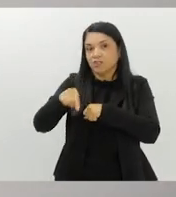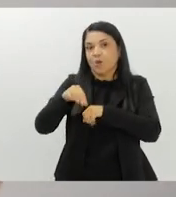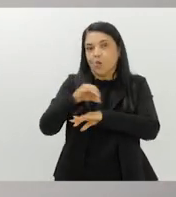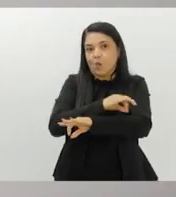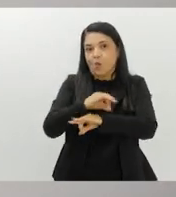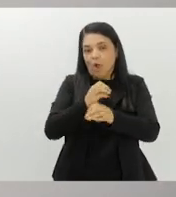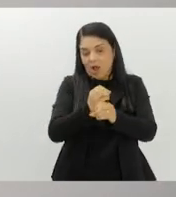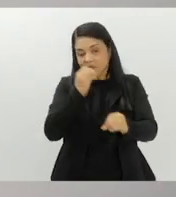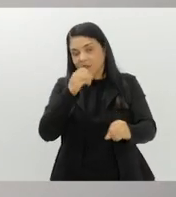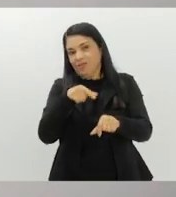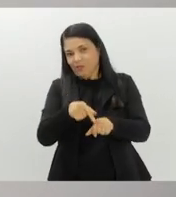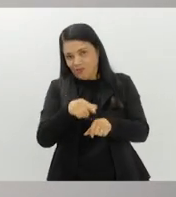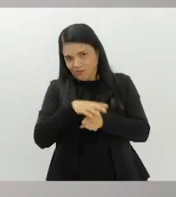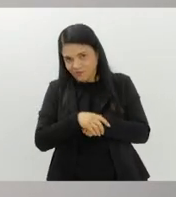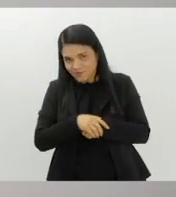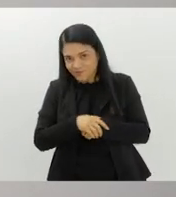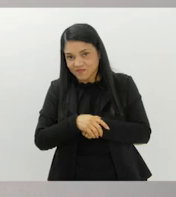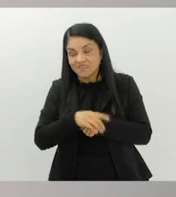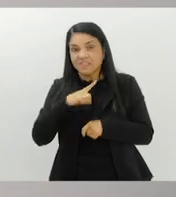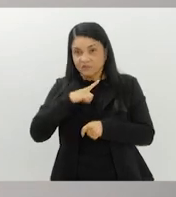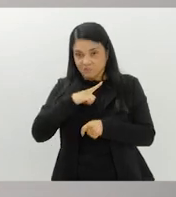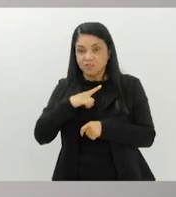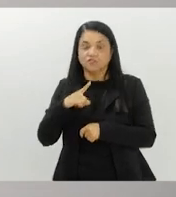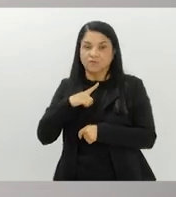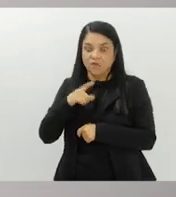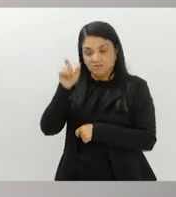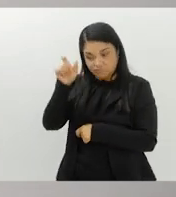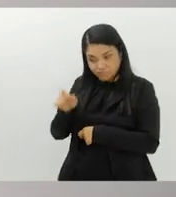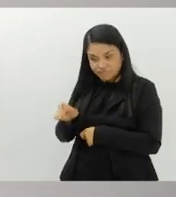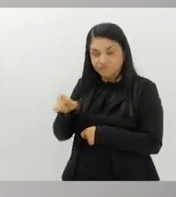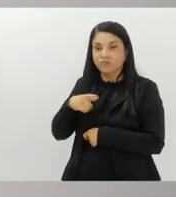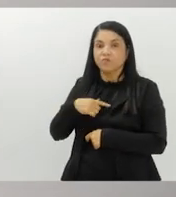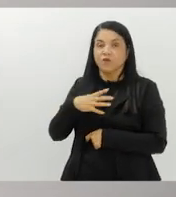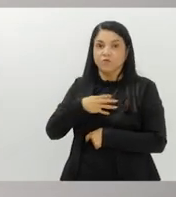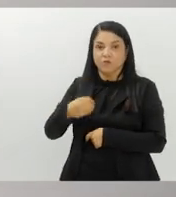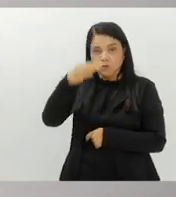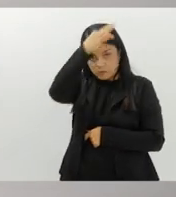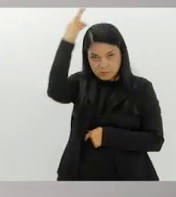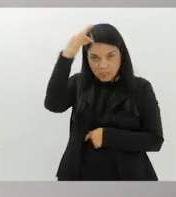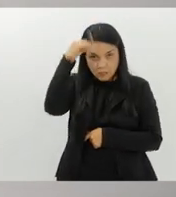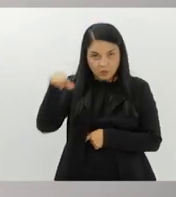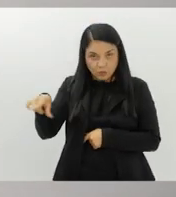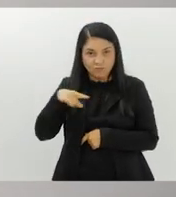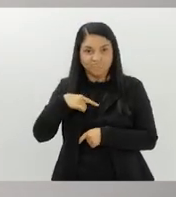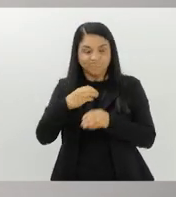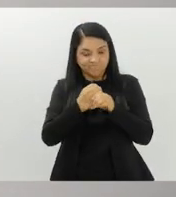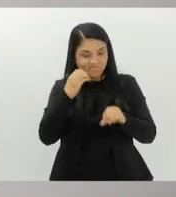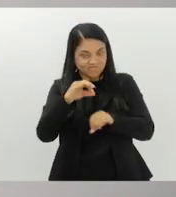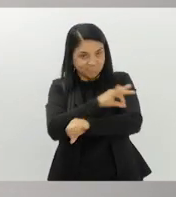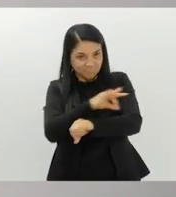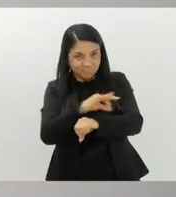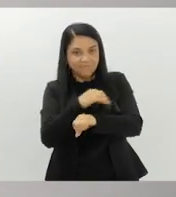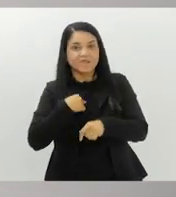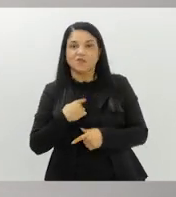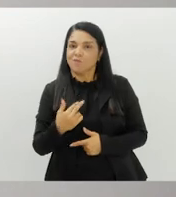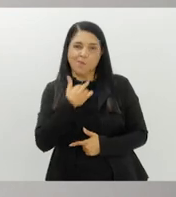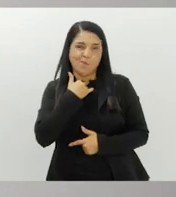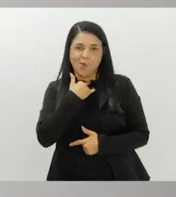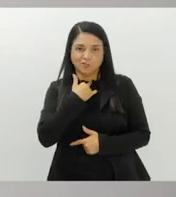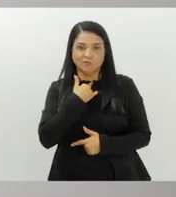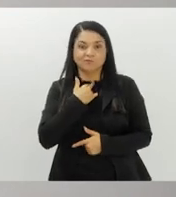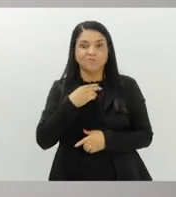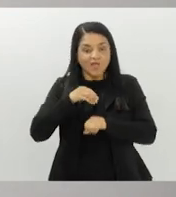tem isso, porque se você tiver um arquiteto filho de santo, sempre vai ser negado, tem que ser aquele arquiteto que é indicado pelo